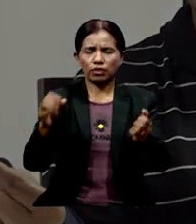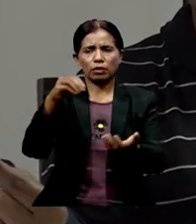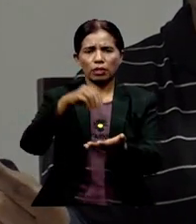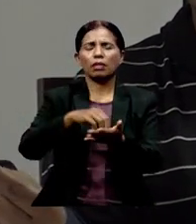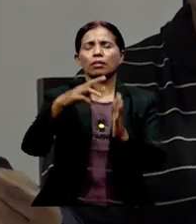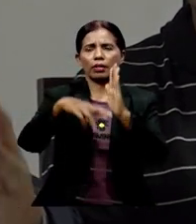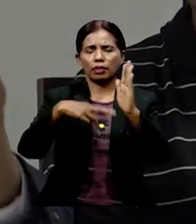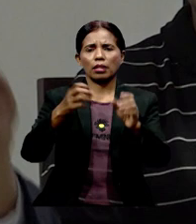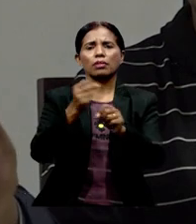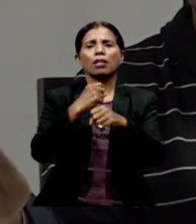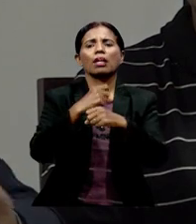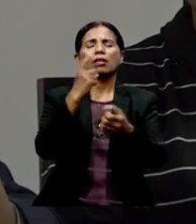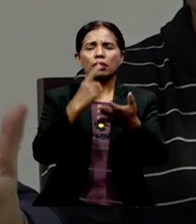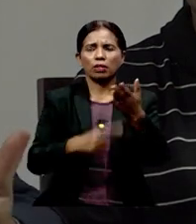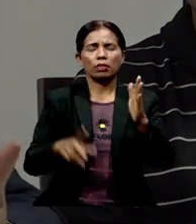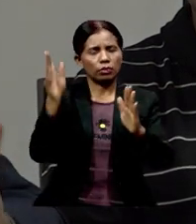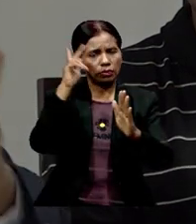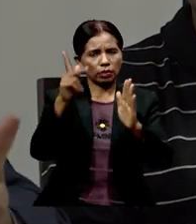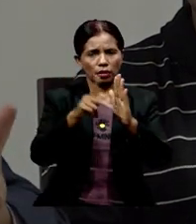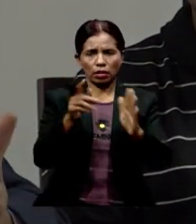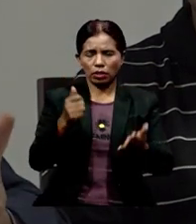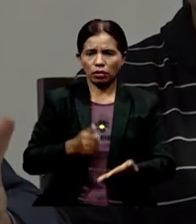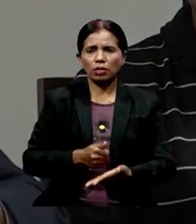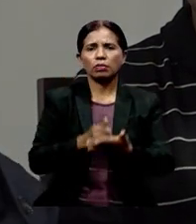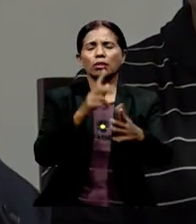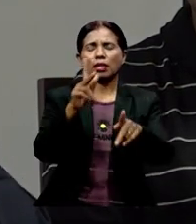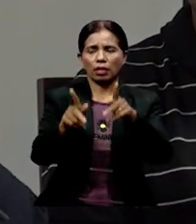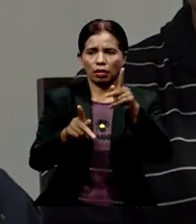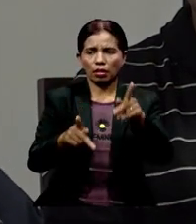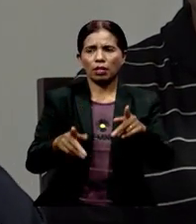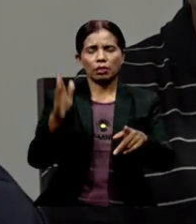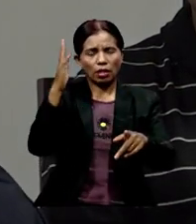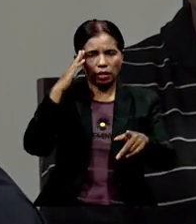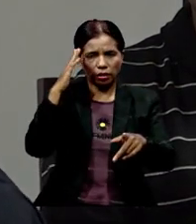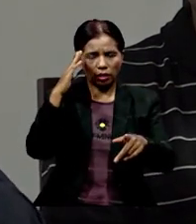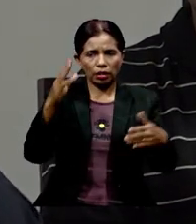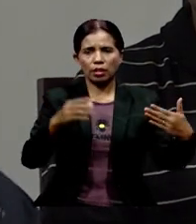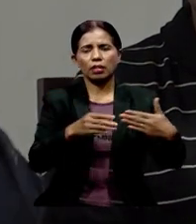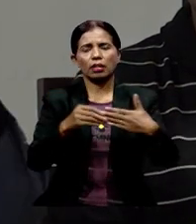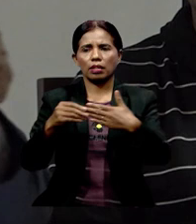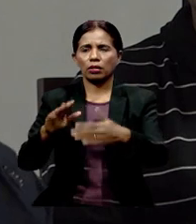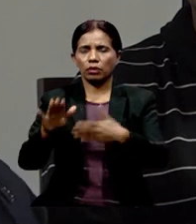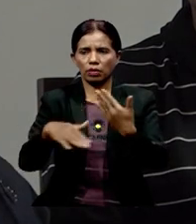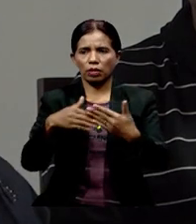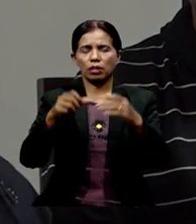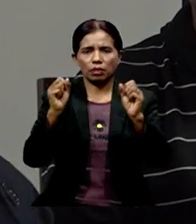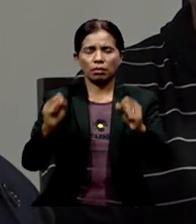atuar, atuar, atuar, atuar, fotografia, não facilita, ema, a tu conhece, não é, liderança, não é, a tu bem,